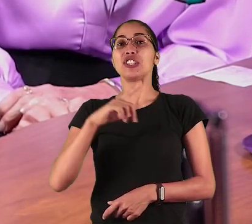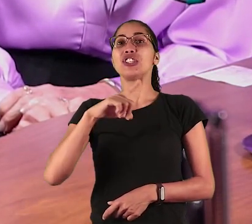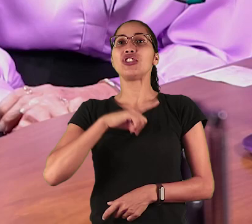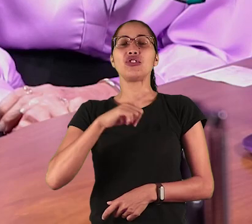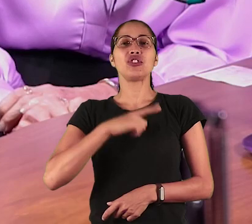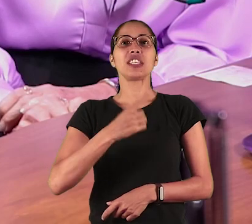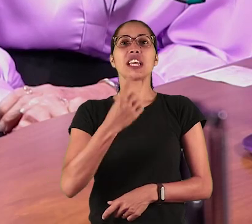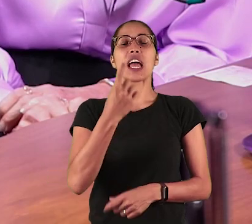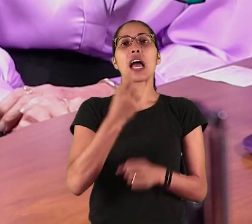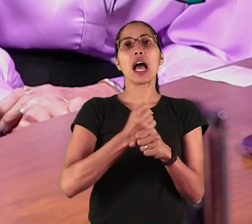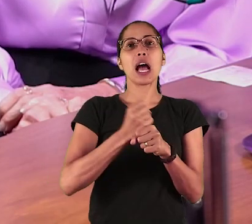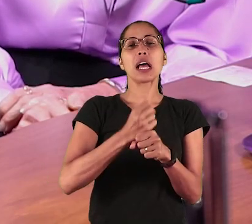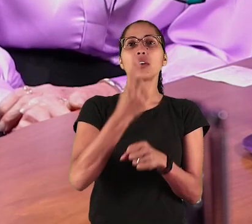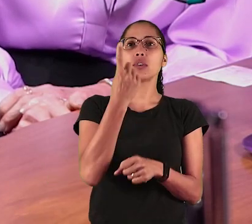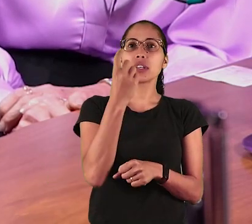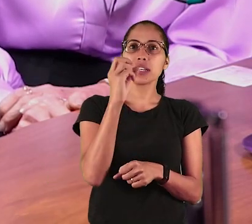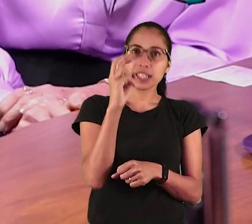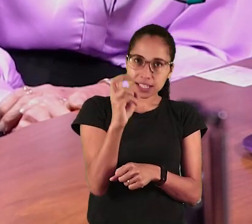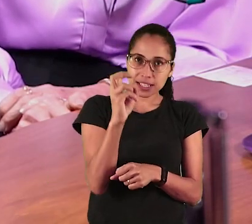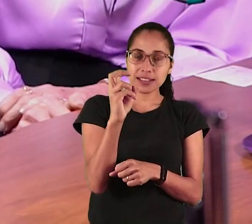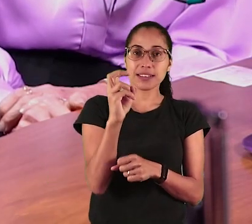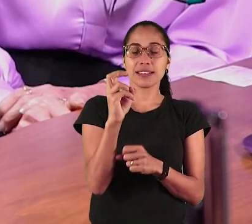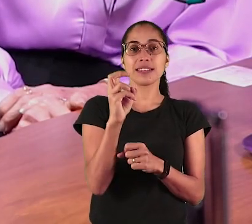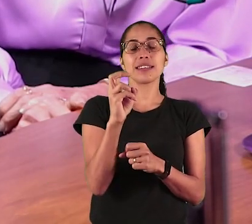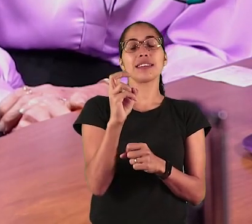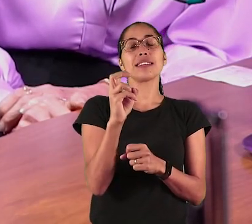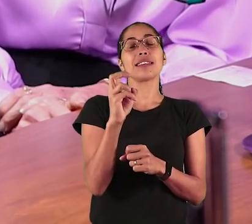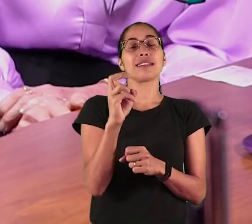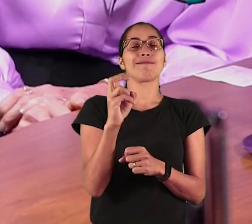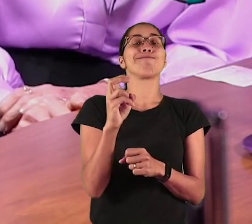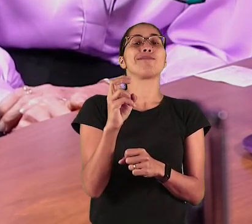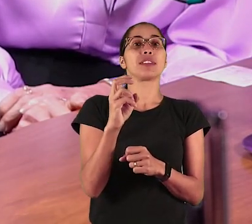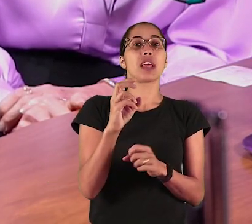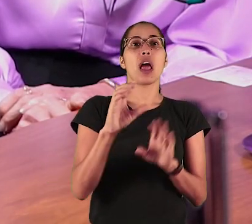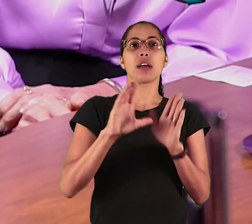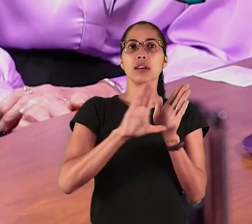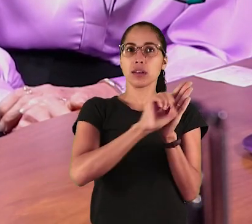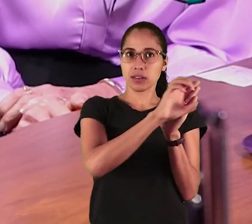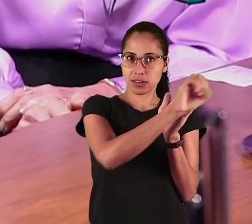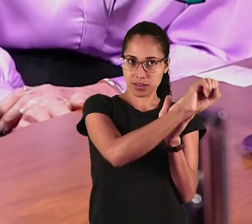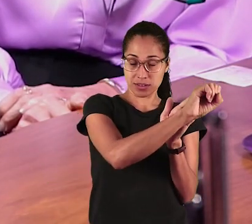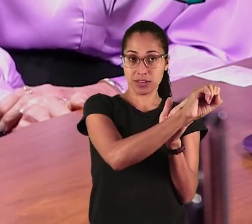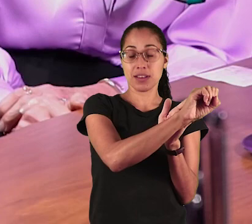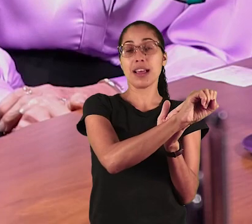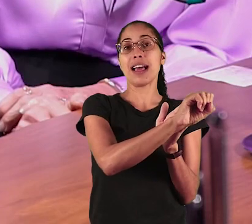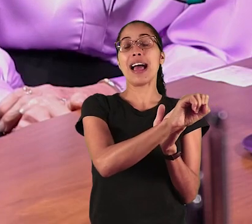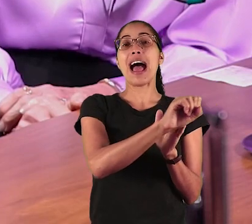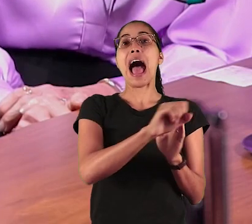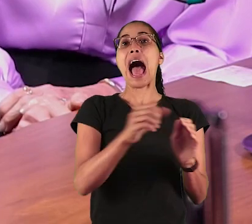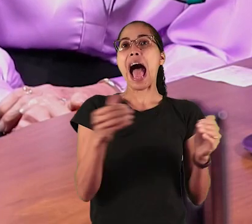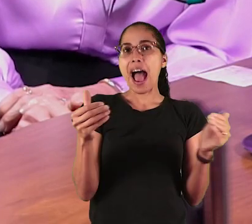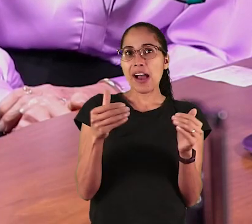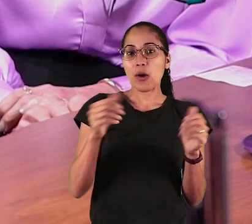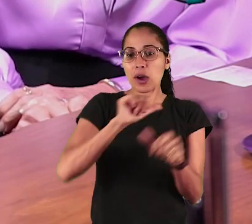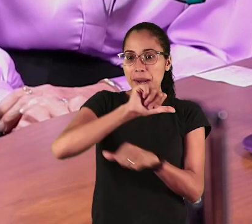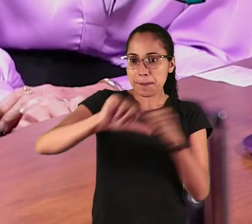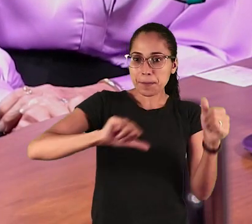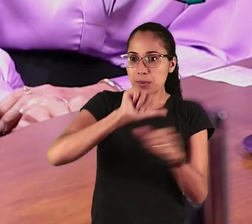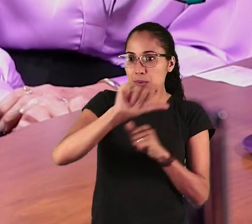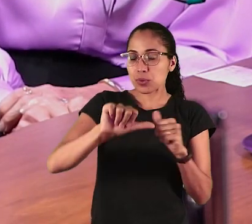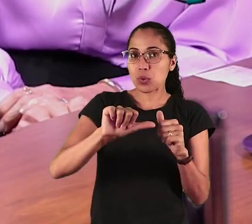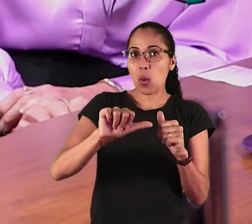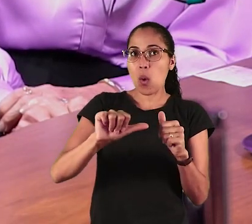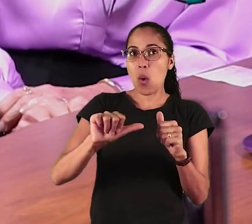carreira no Google super estavam e ela teve a coragem de se Reinventar agora foi por uma Startup de tecnologia que ninguém conhece